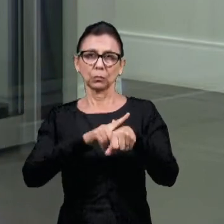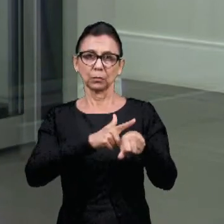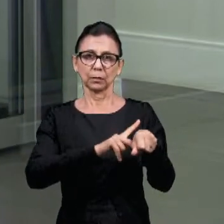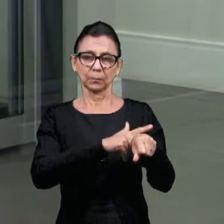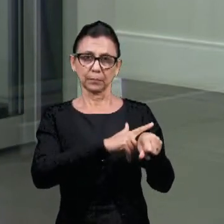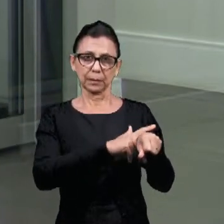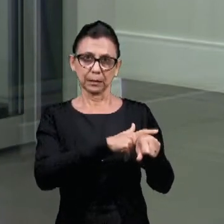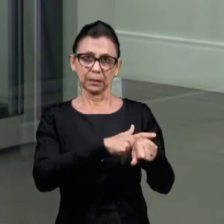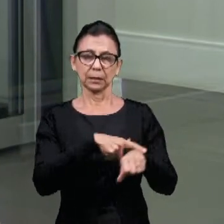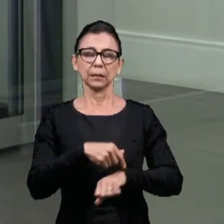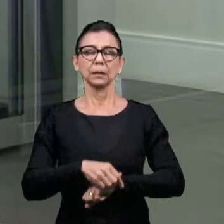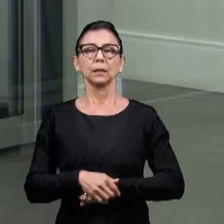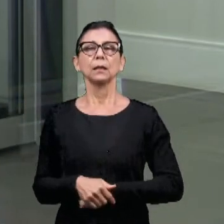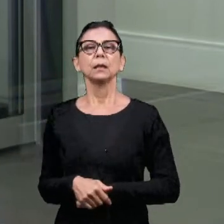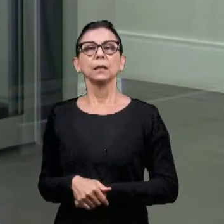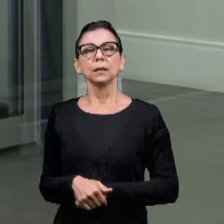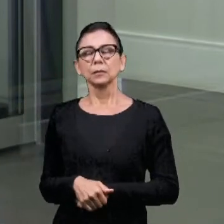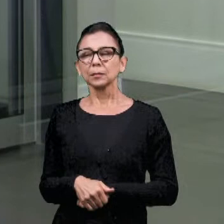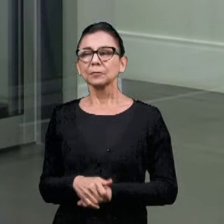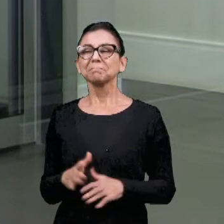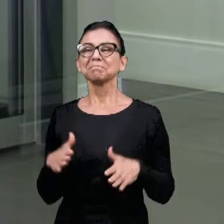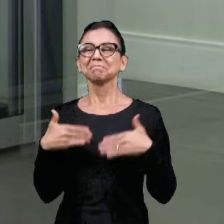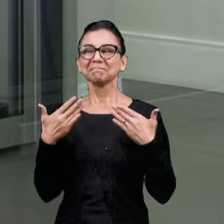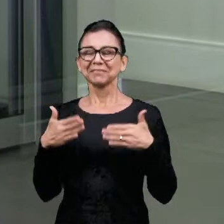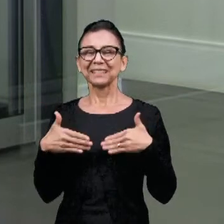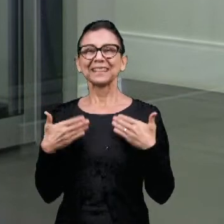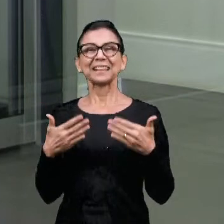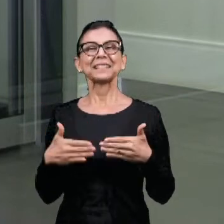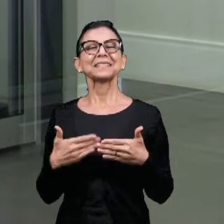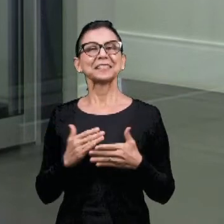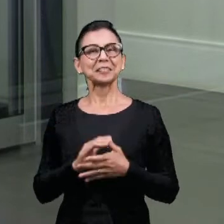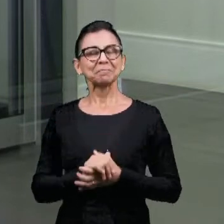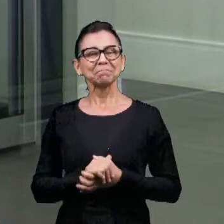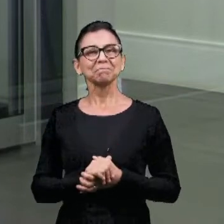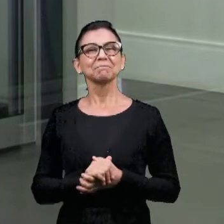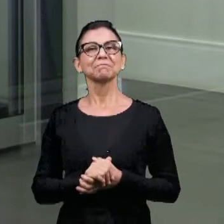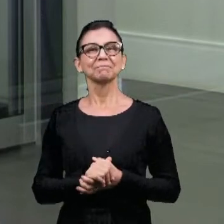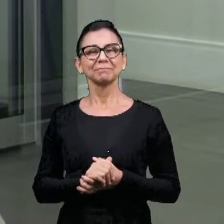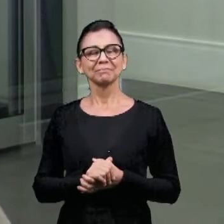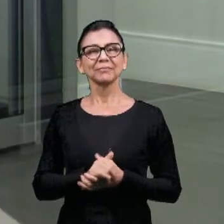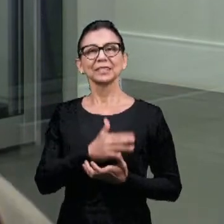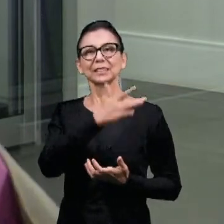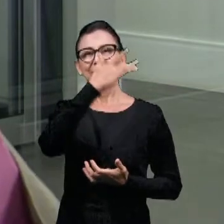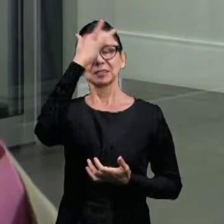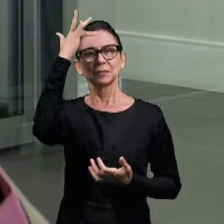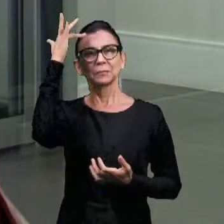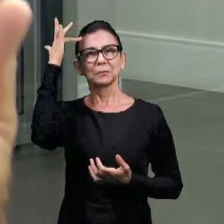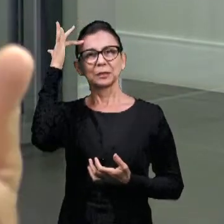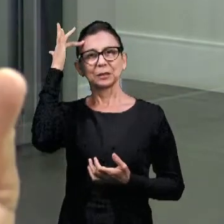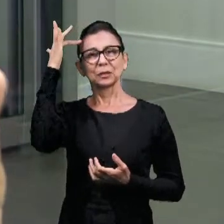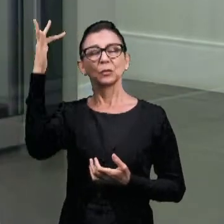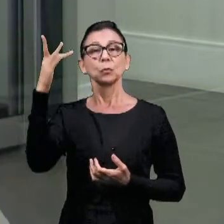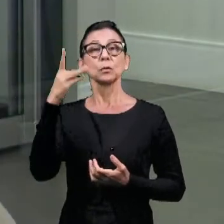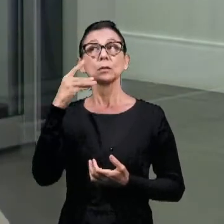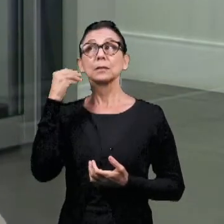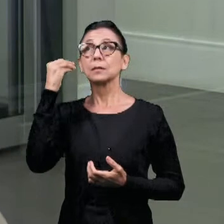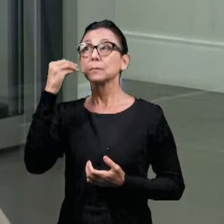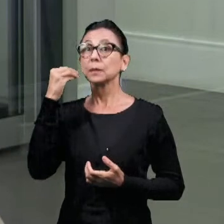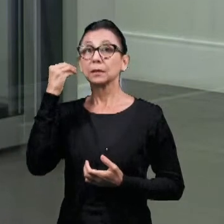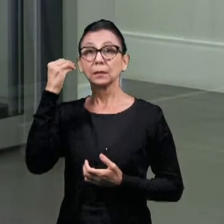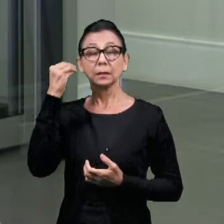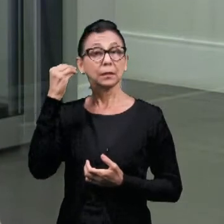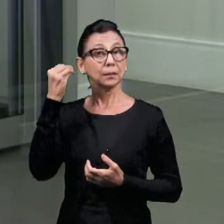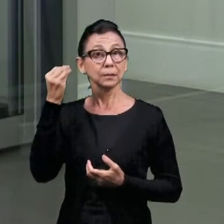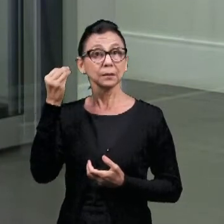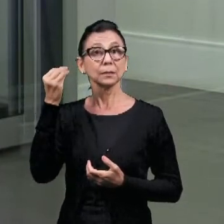tem nos dado muita alegria e pessoas vivendo experiências com o